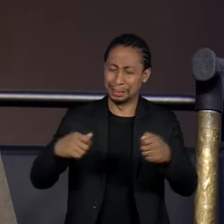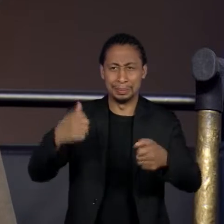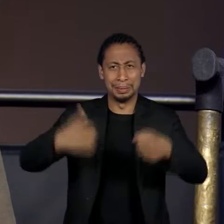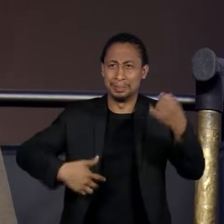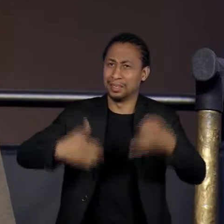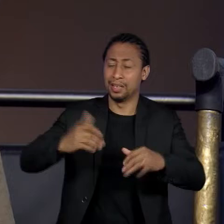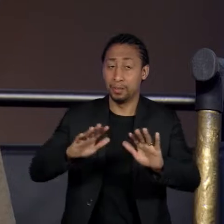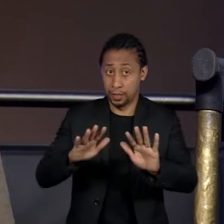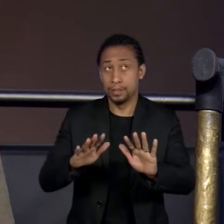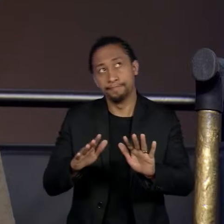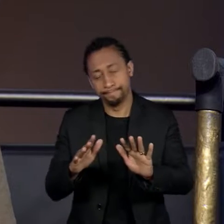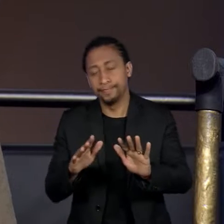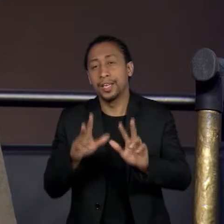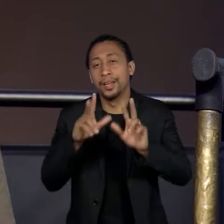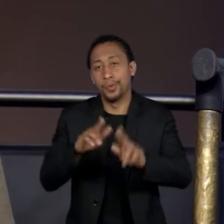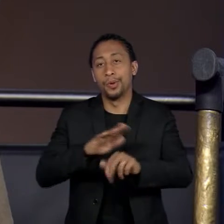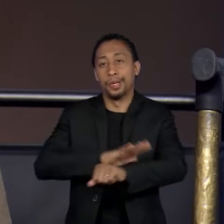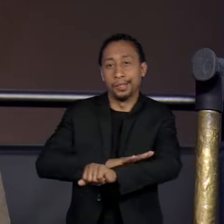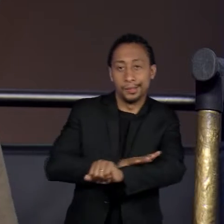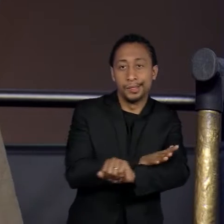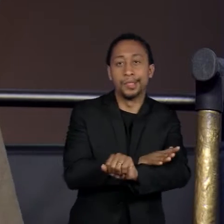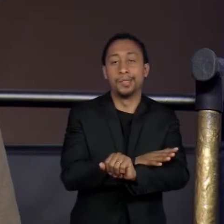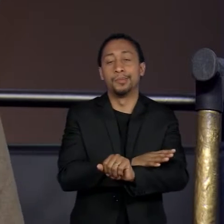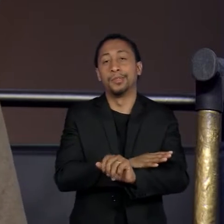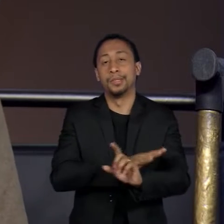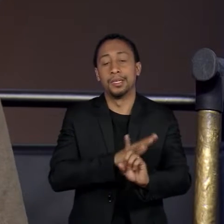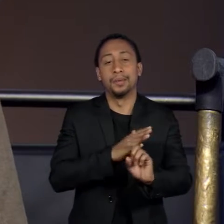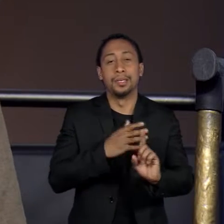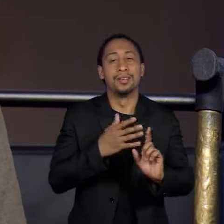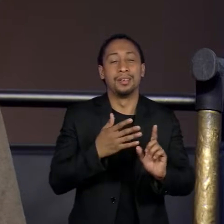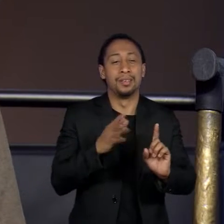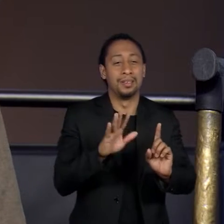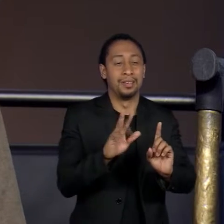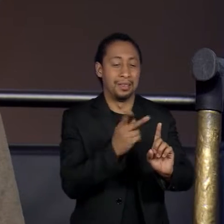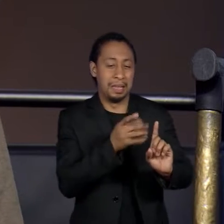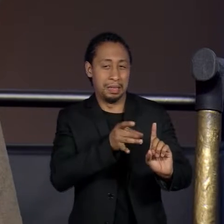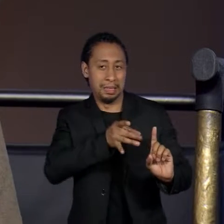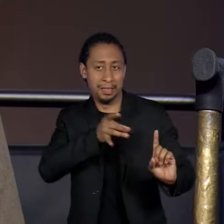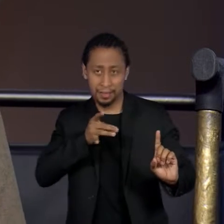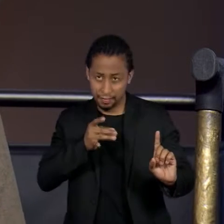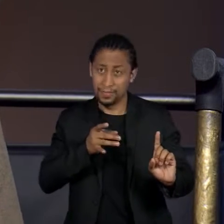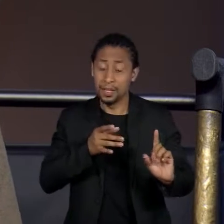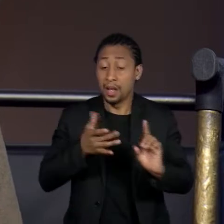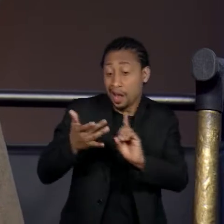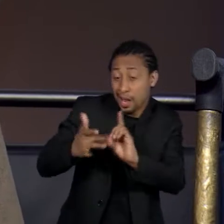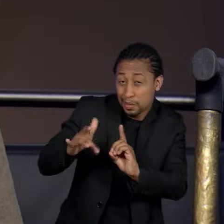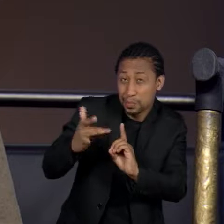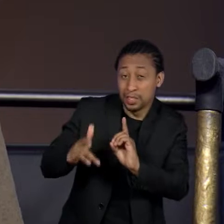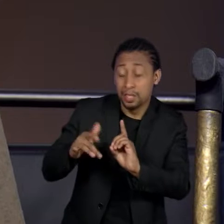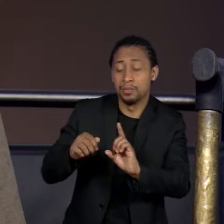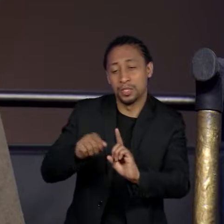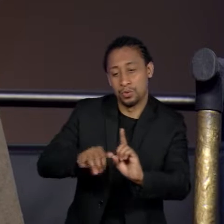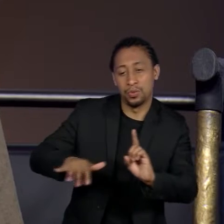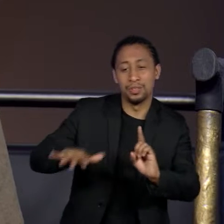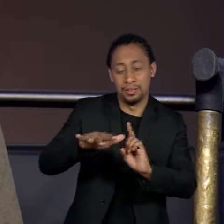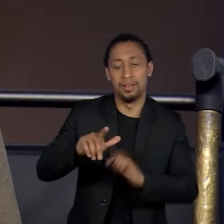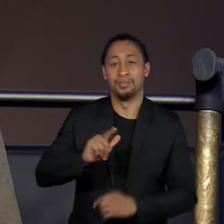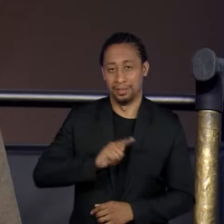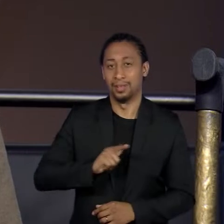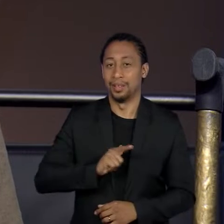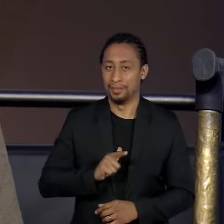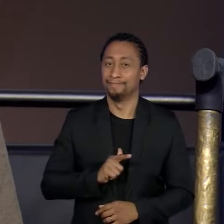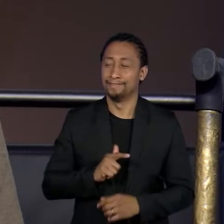Mas assim como o racismo, a LGBTfobia, o capacitismo é estrutural, sistemático.